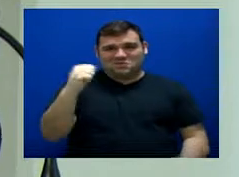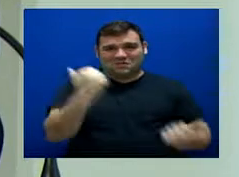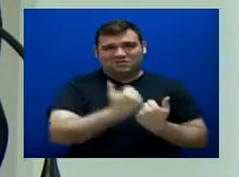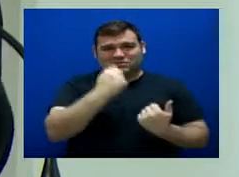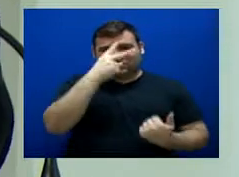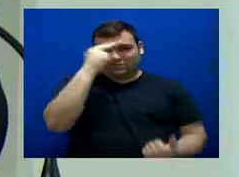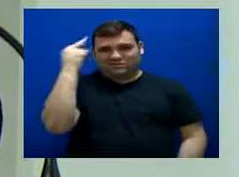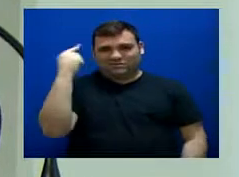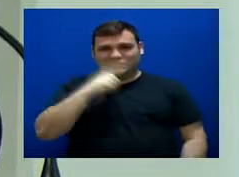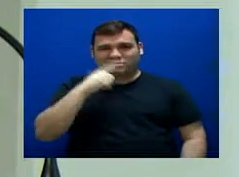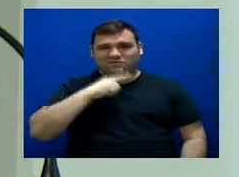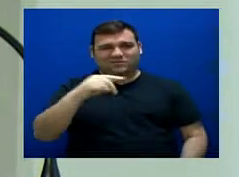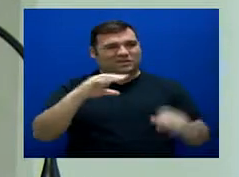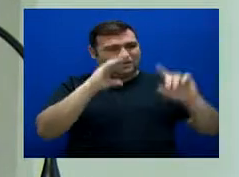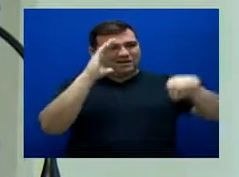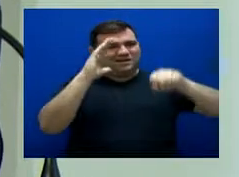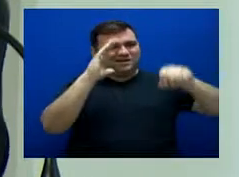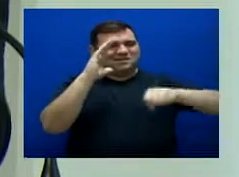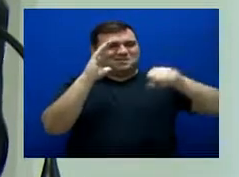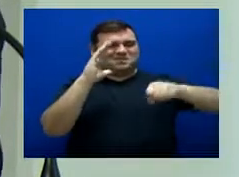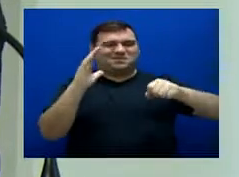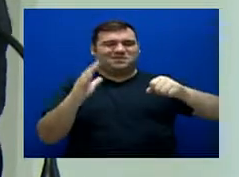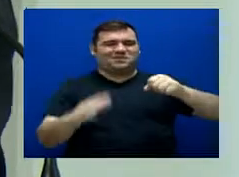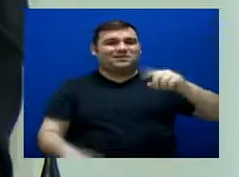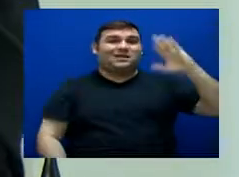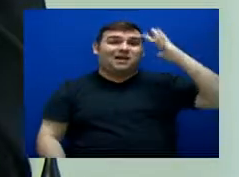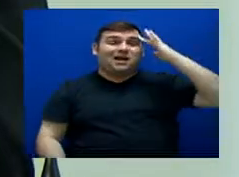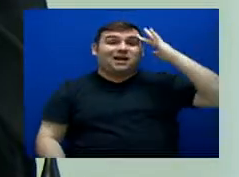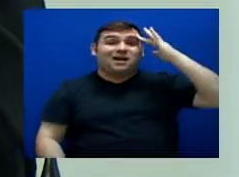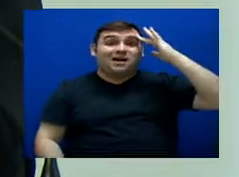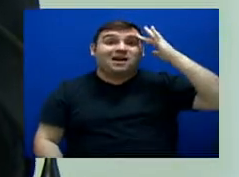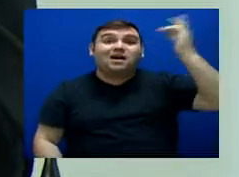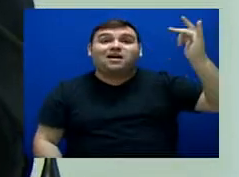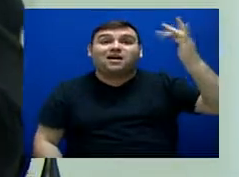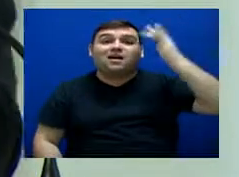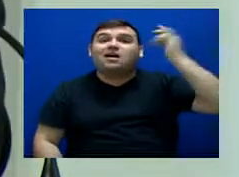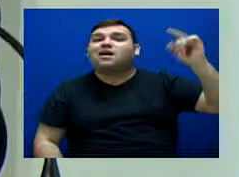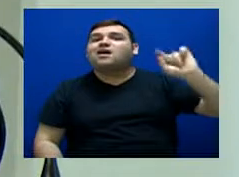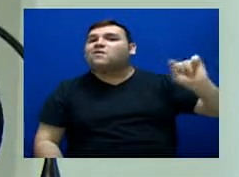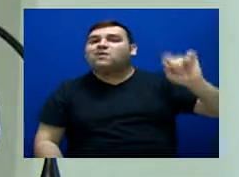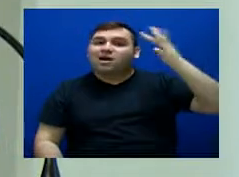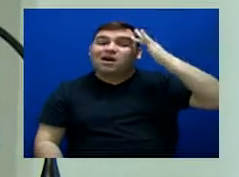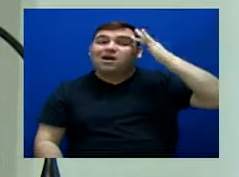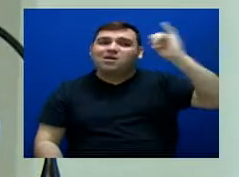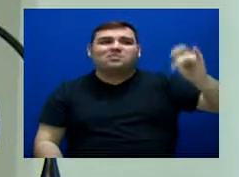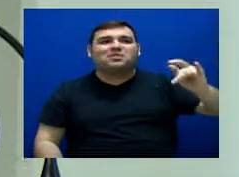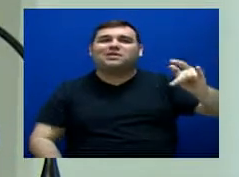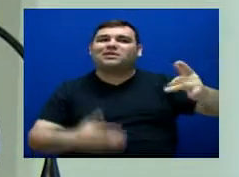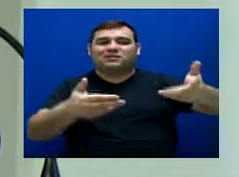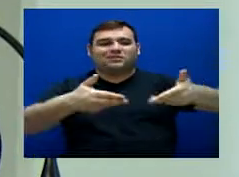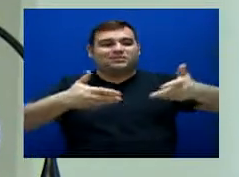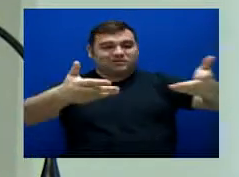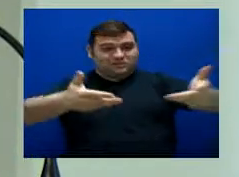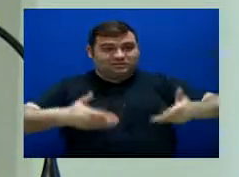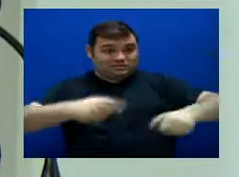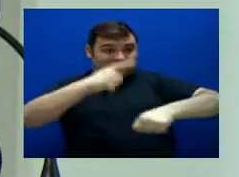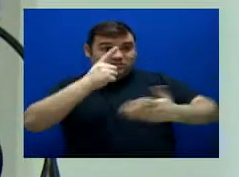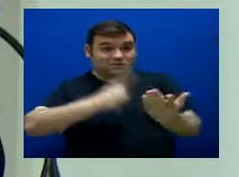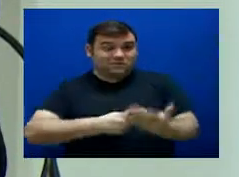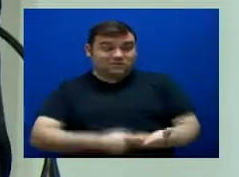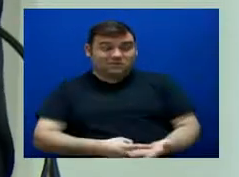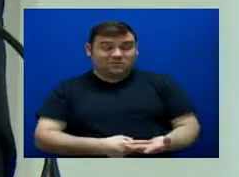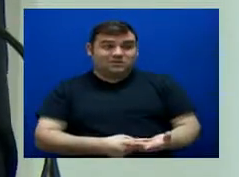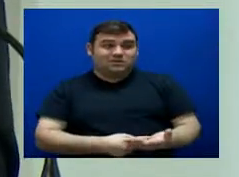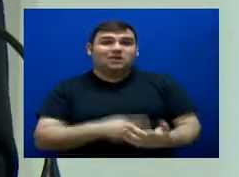vice-prefeita, na frente das câmaras. E no dia seguinte, senhor presidente, se recusa a receber ela com a agenda